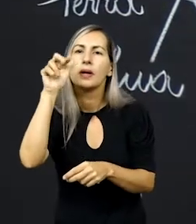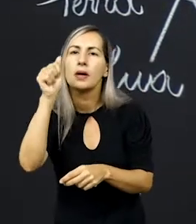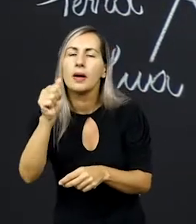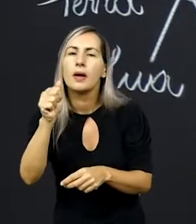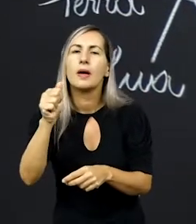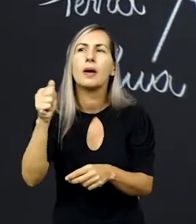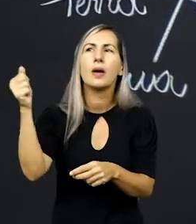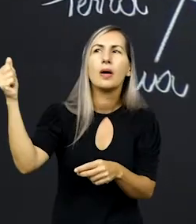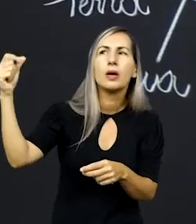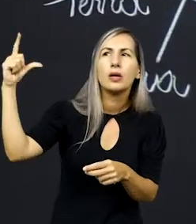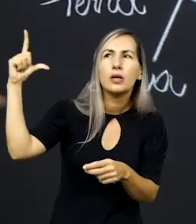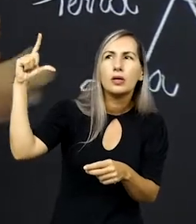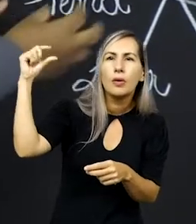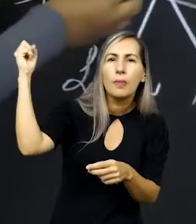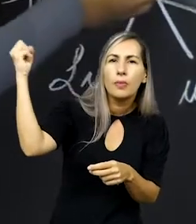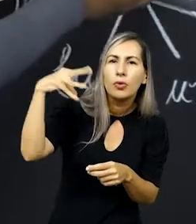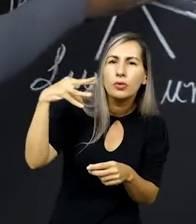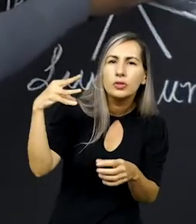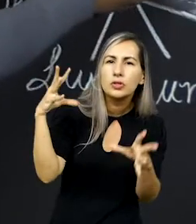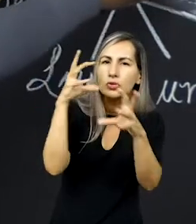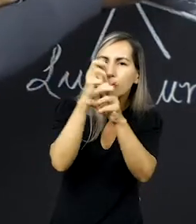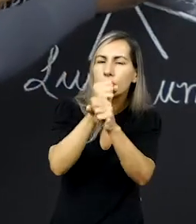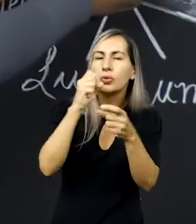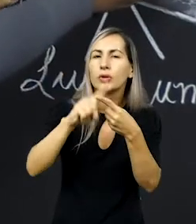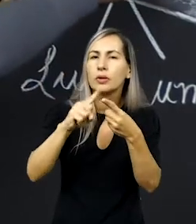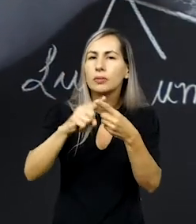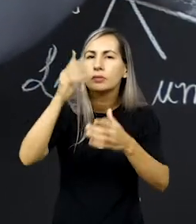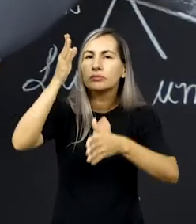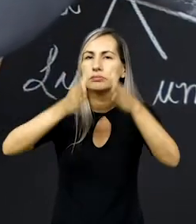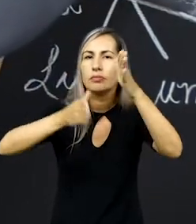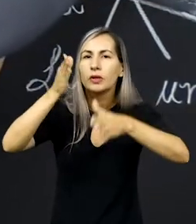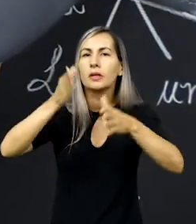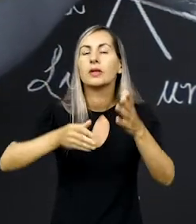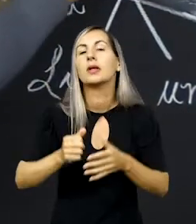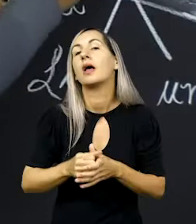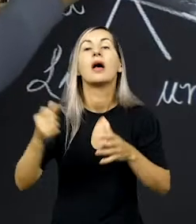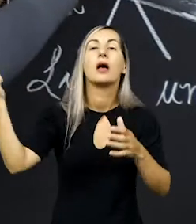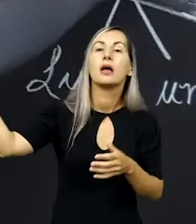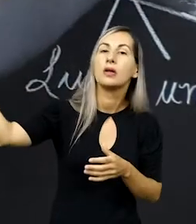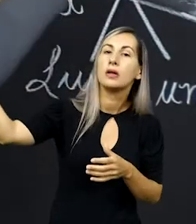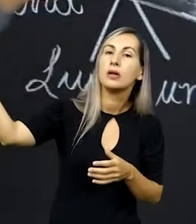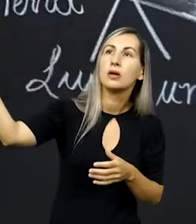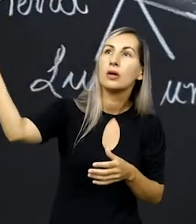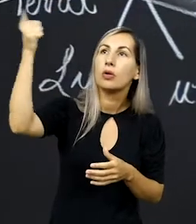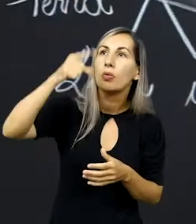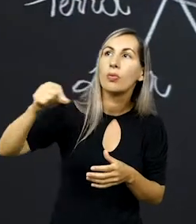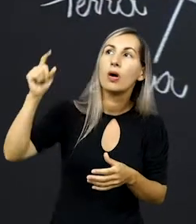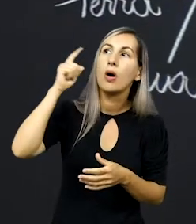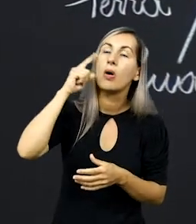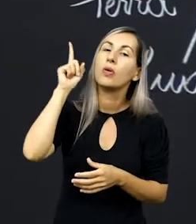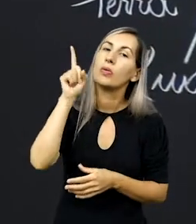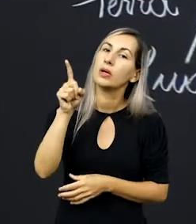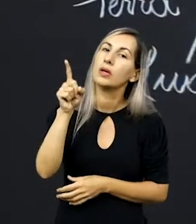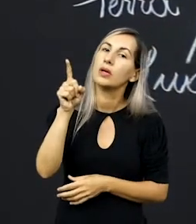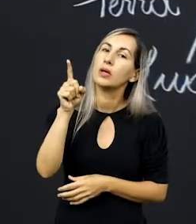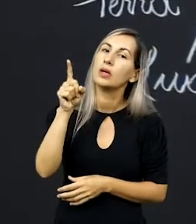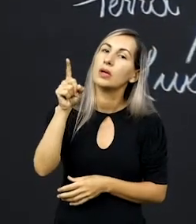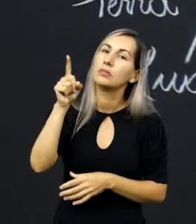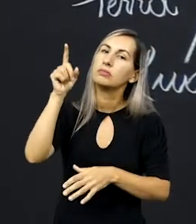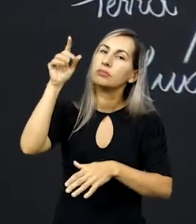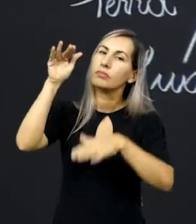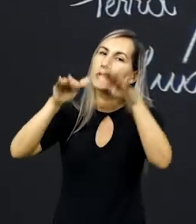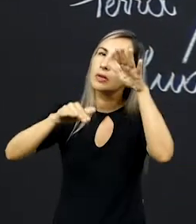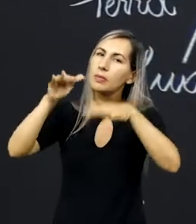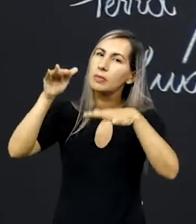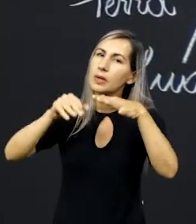luz, mas está um pouco escuro. Então, às vezes, quando essa posição dessa lua ela está aqui, quem olha vai vê-la um pouco